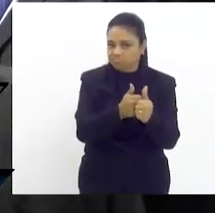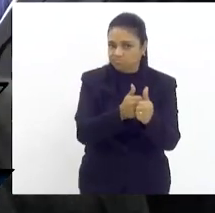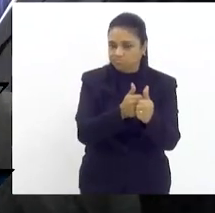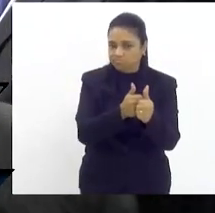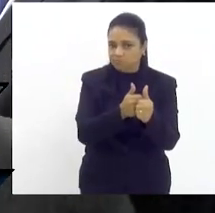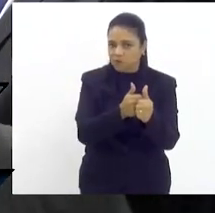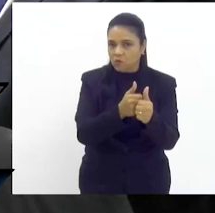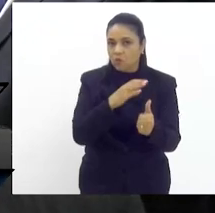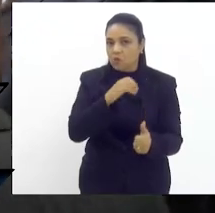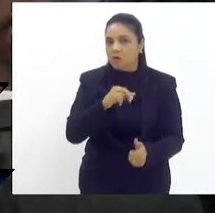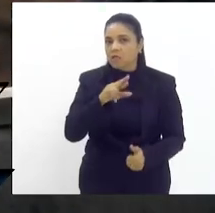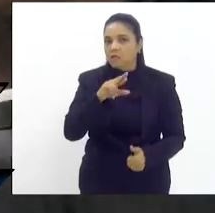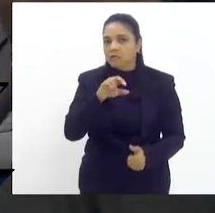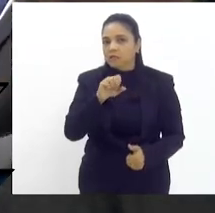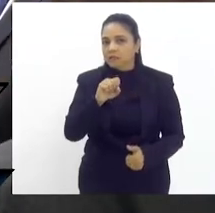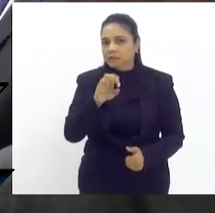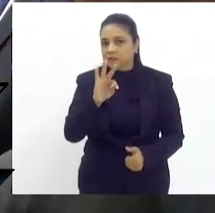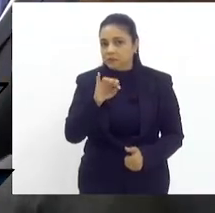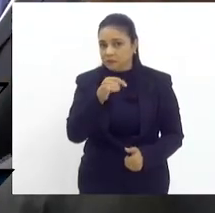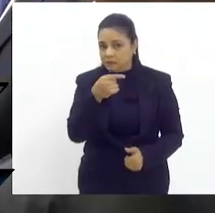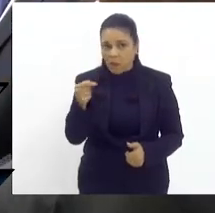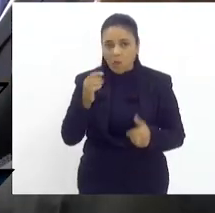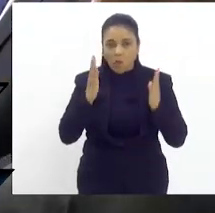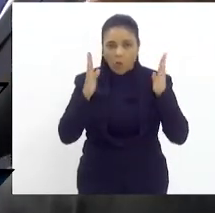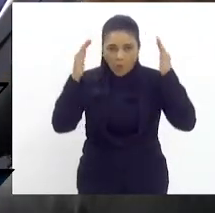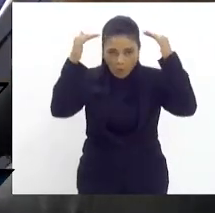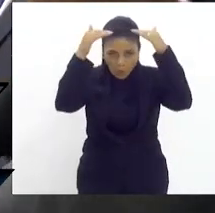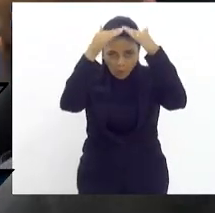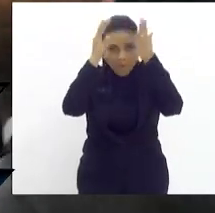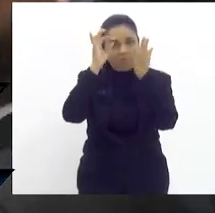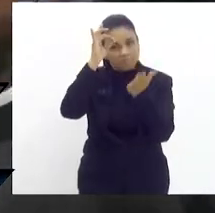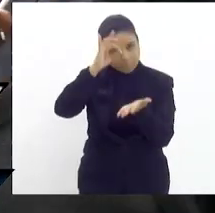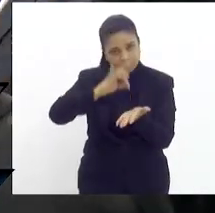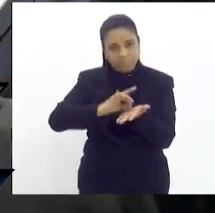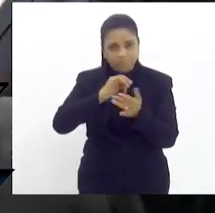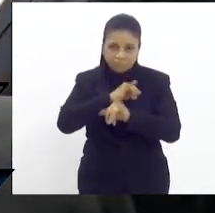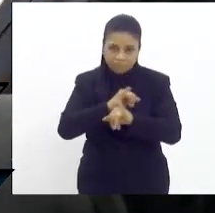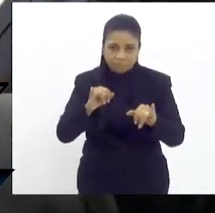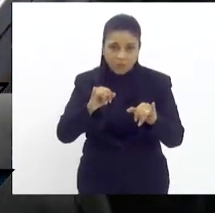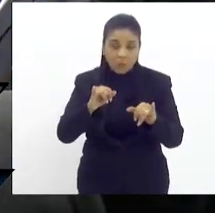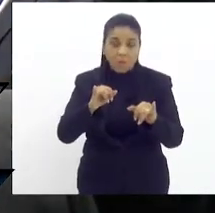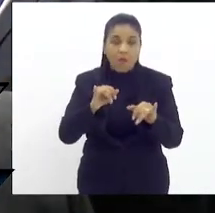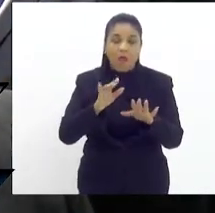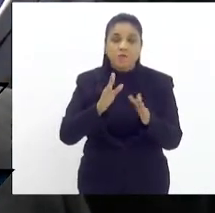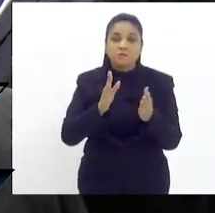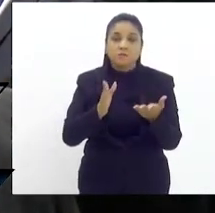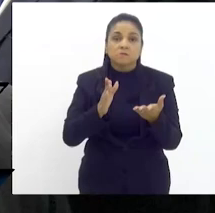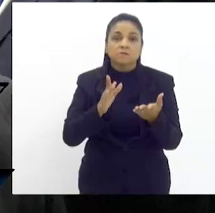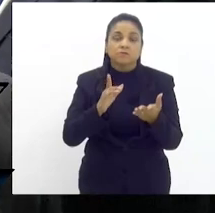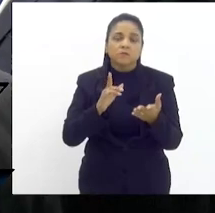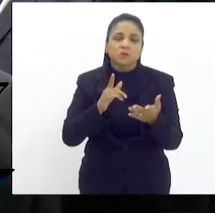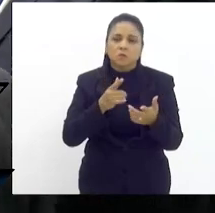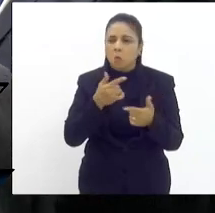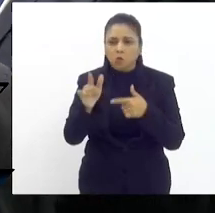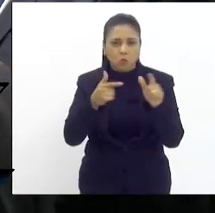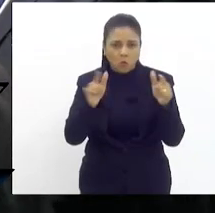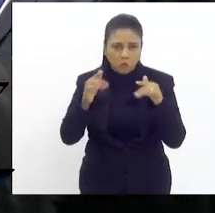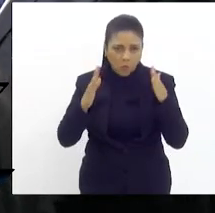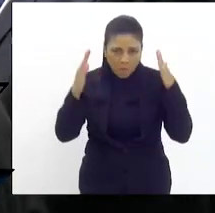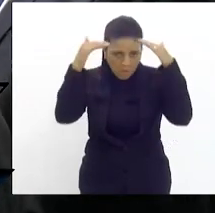o papa é muito claro nesse sentido mas em nenhum momento o Papa João Paulo assim como todos os outros Papas